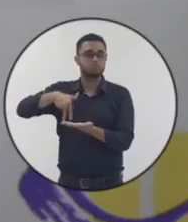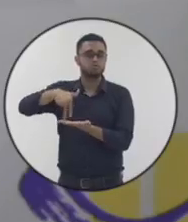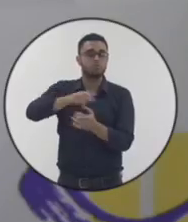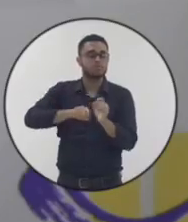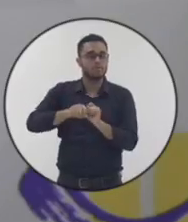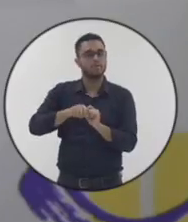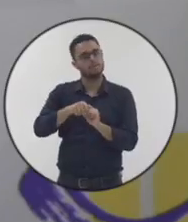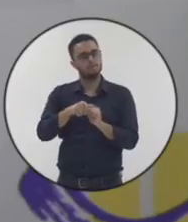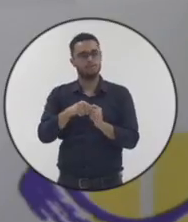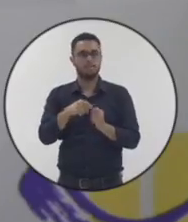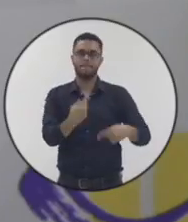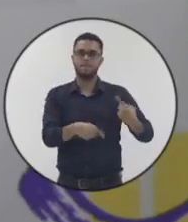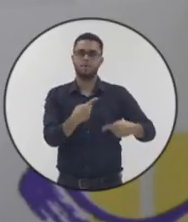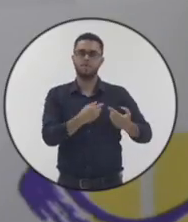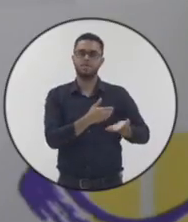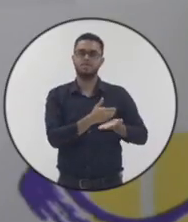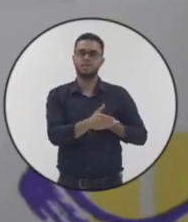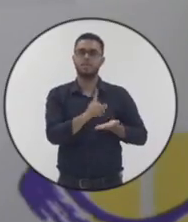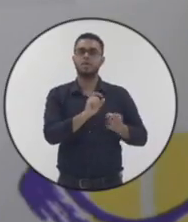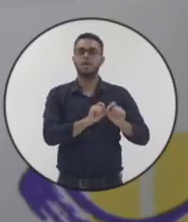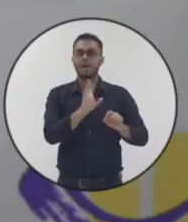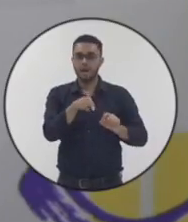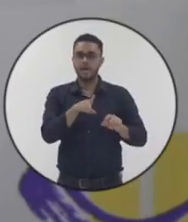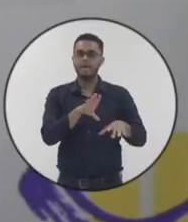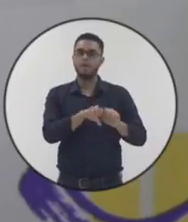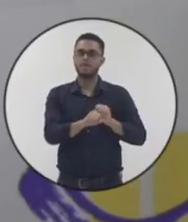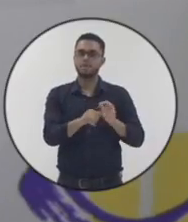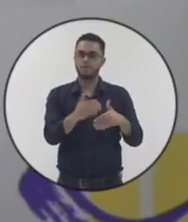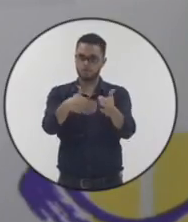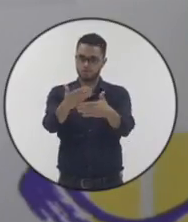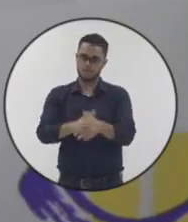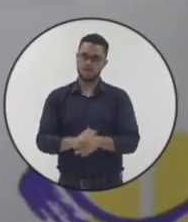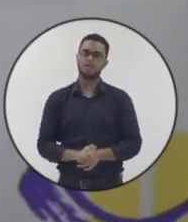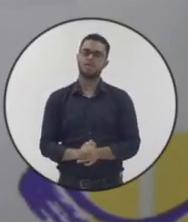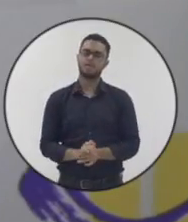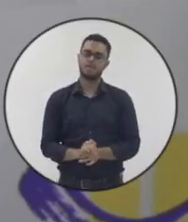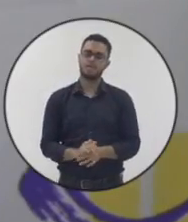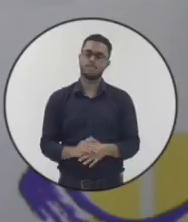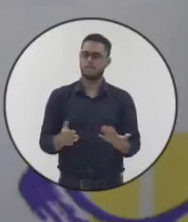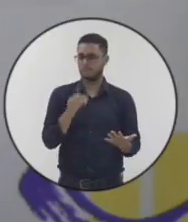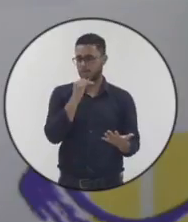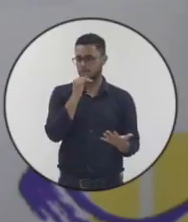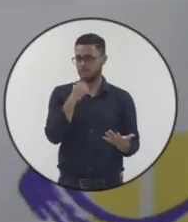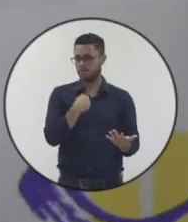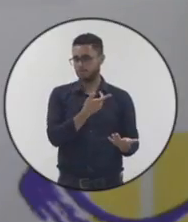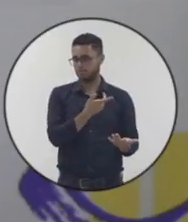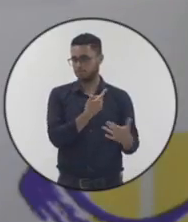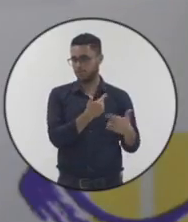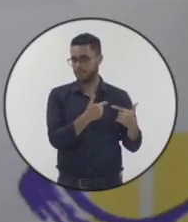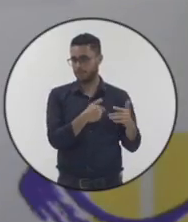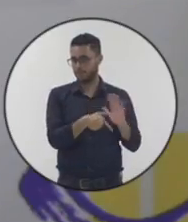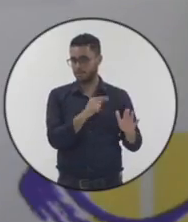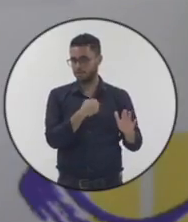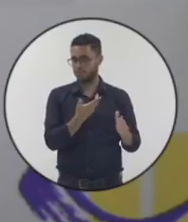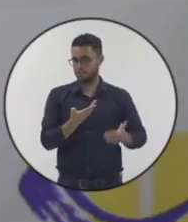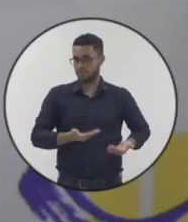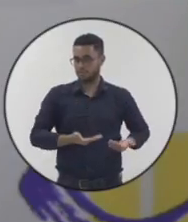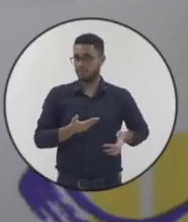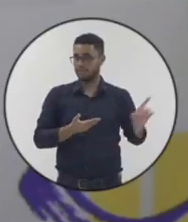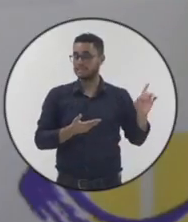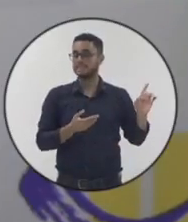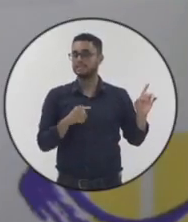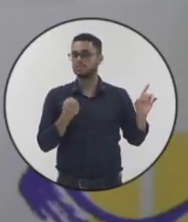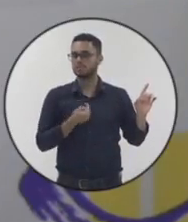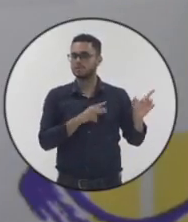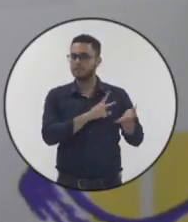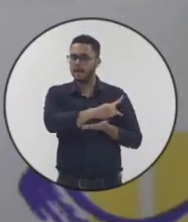também a política preconiza, que é a formação continuada. E aí, um exemplo, lá no serviço que eu trabalhava, né, a gente fez uma série de formações